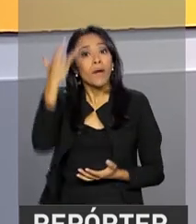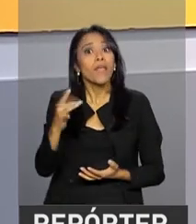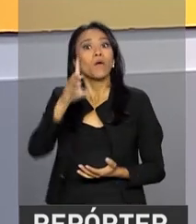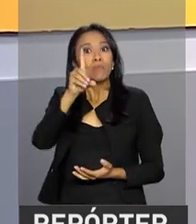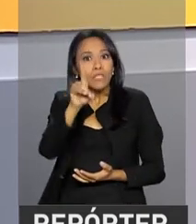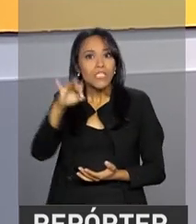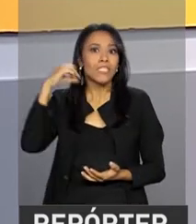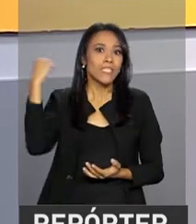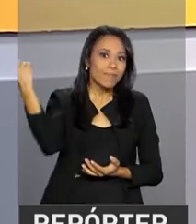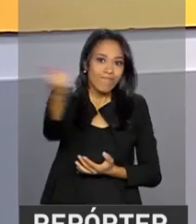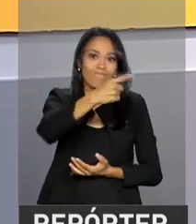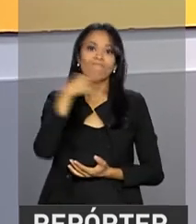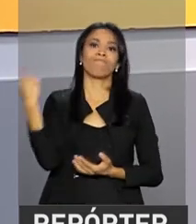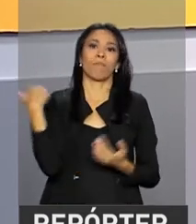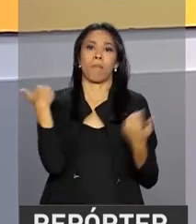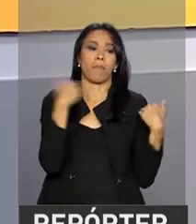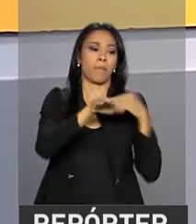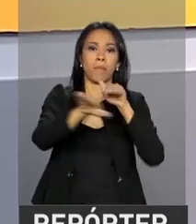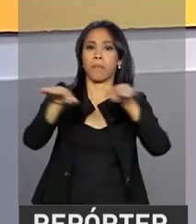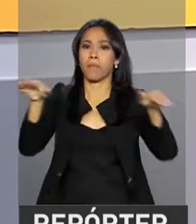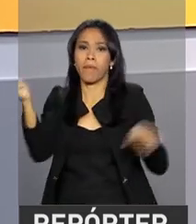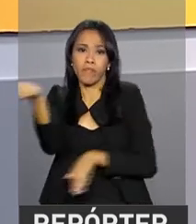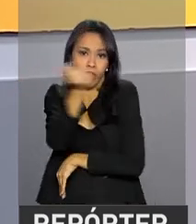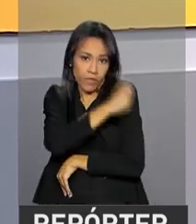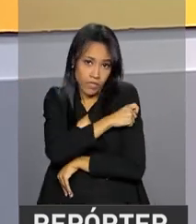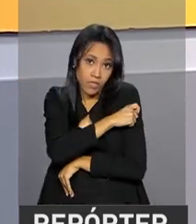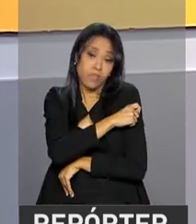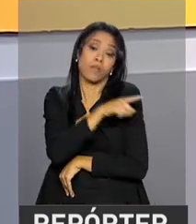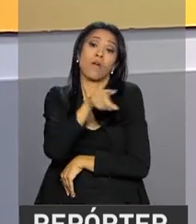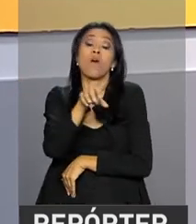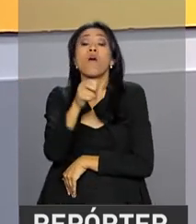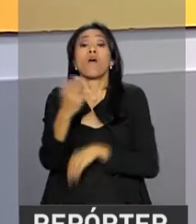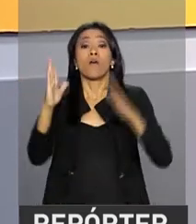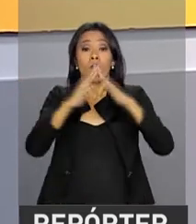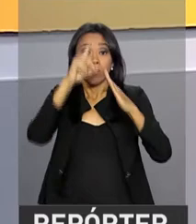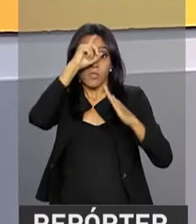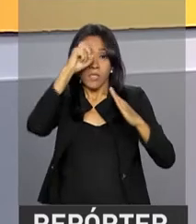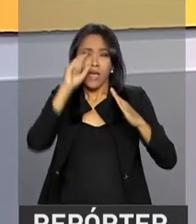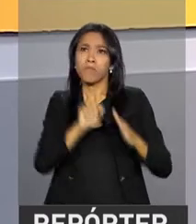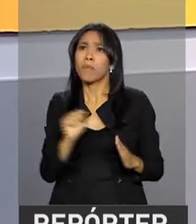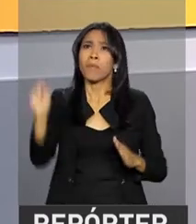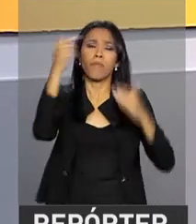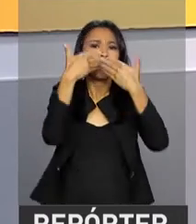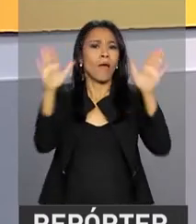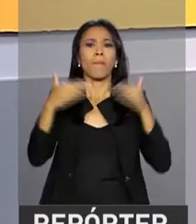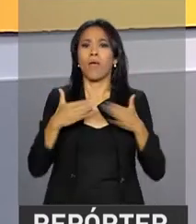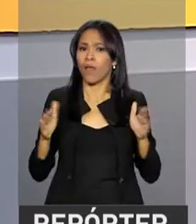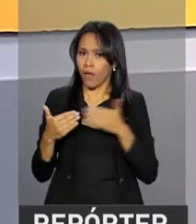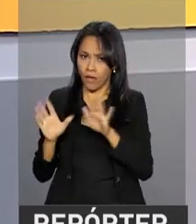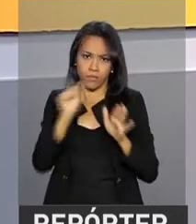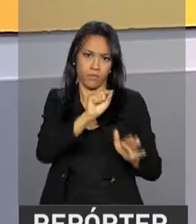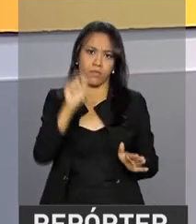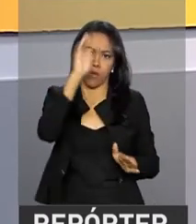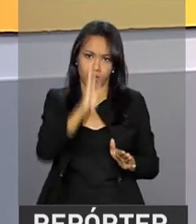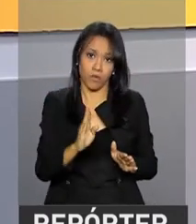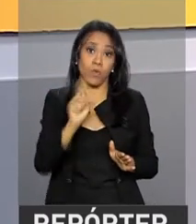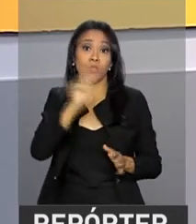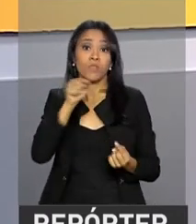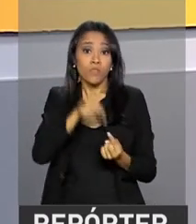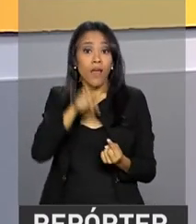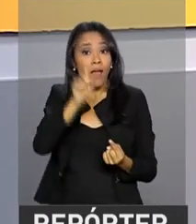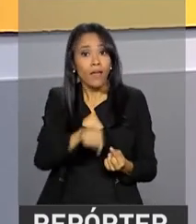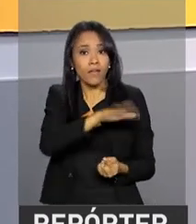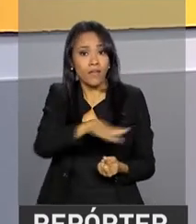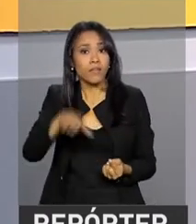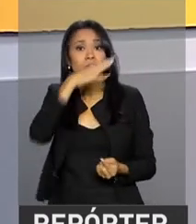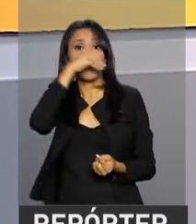da campanha nacional de multivacinação quando os postos de saúde estarão abertos em todo o país a meta é resgatar crianças e